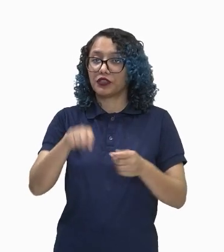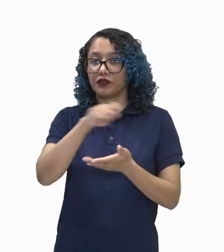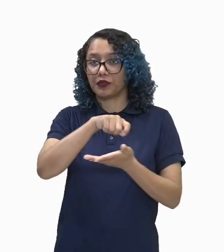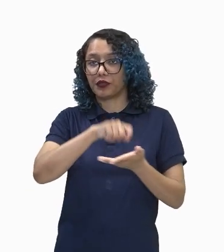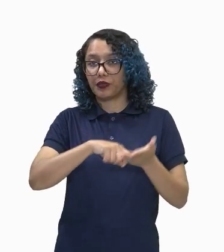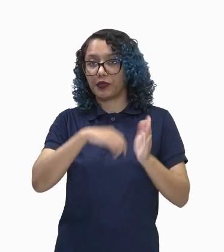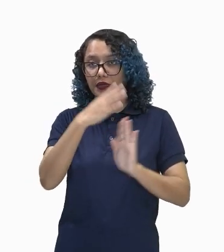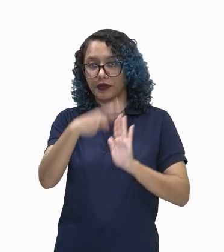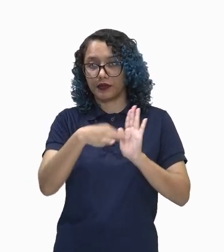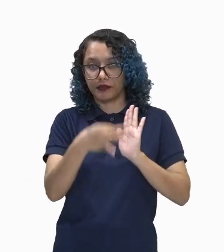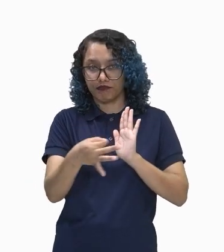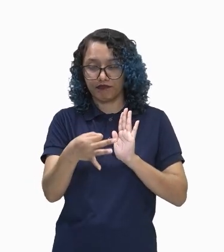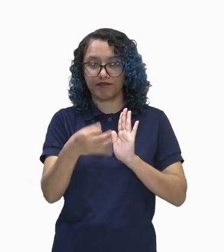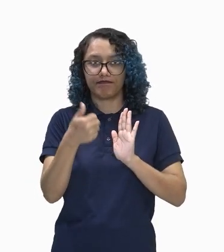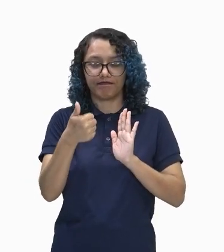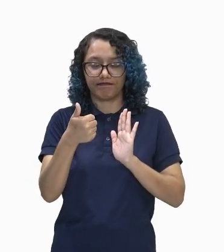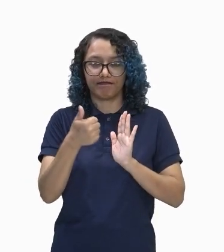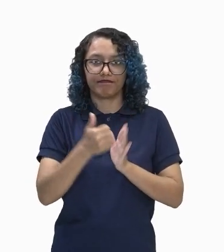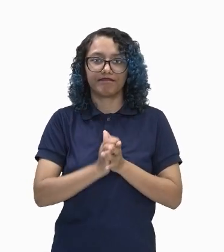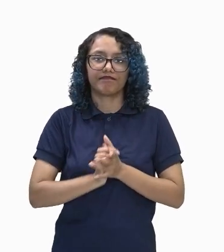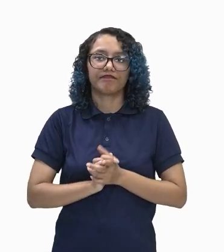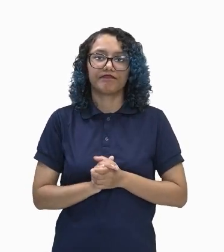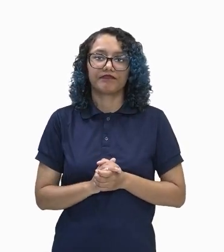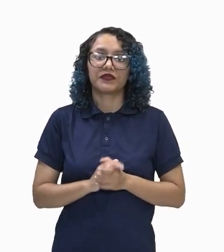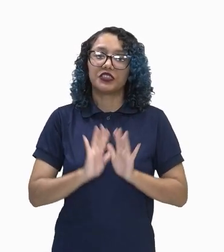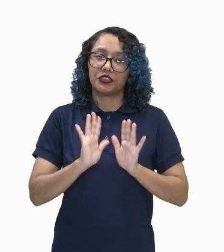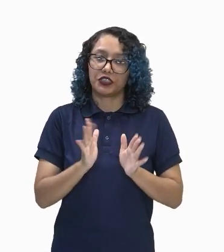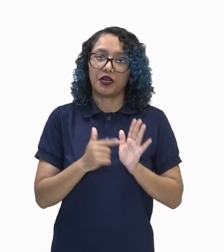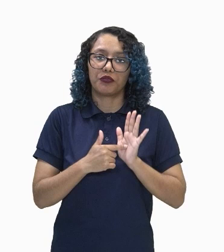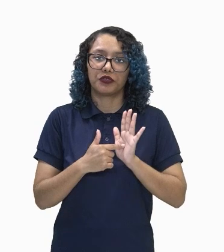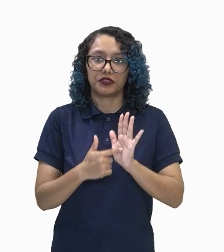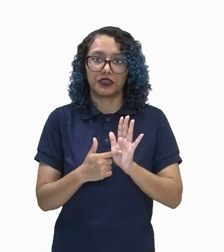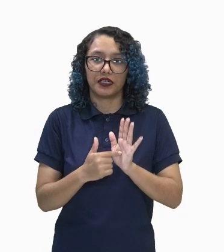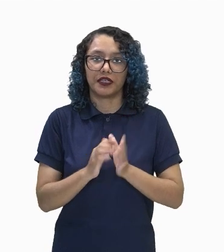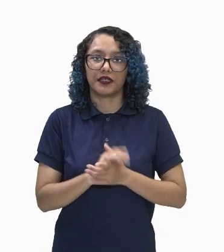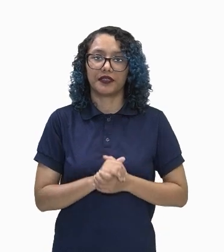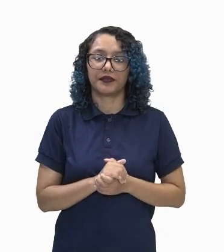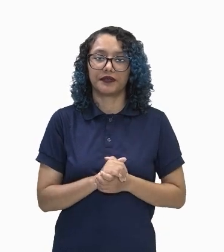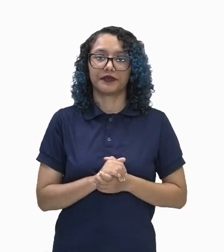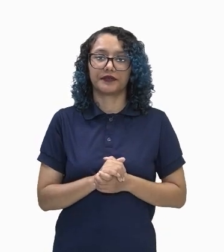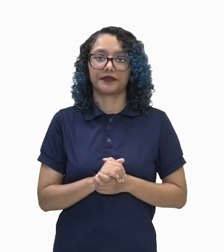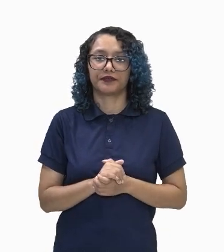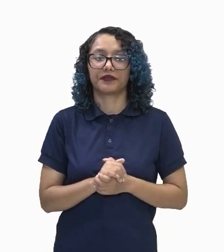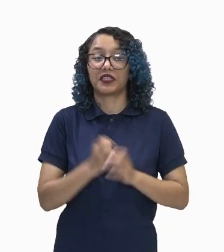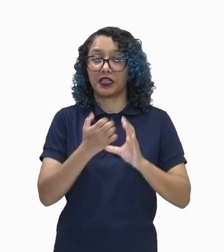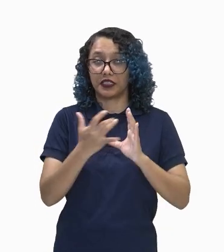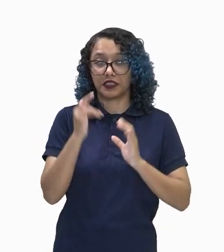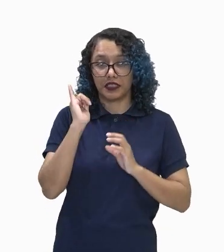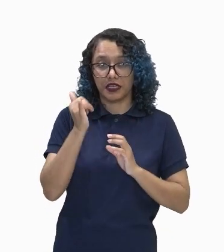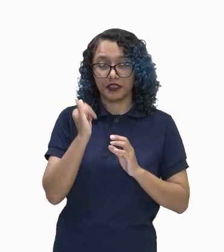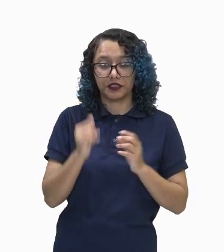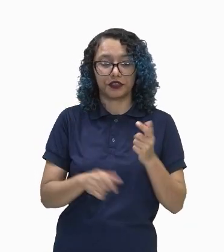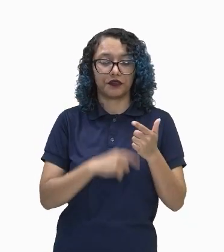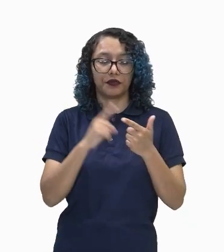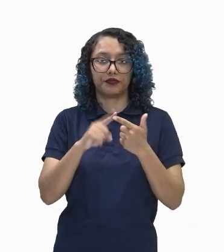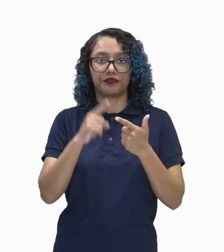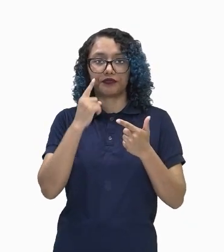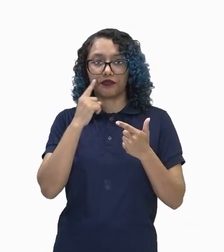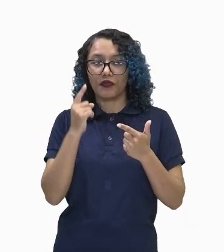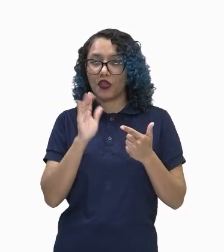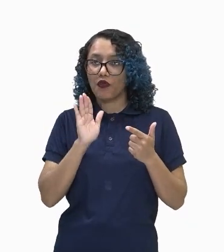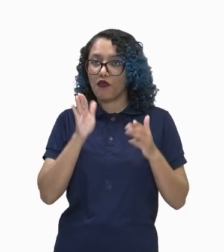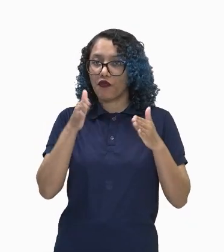resenha, ok? Então já vimos ali os elementos, né, os pontos da narrativa. Aqui focamos no segundo ponto, que